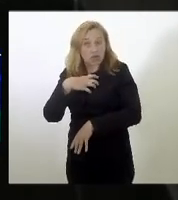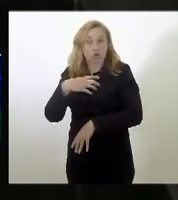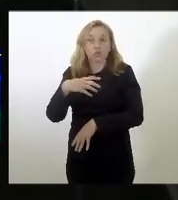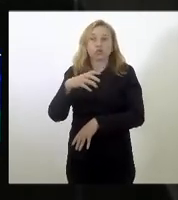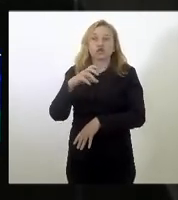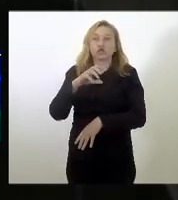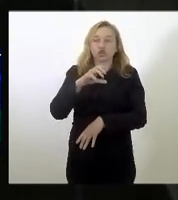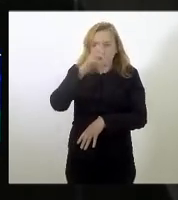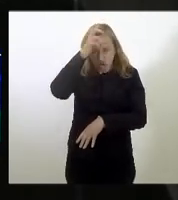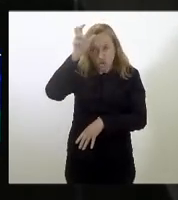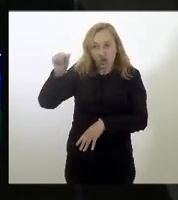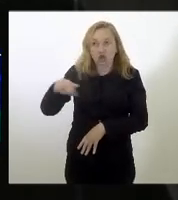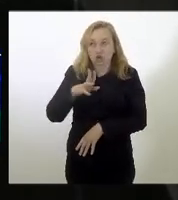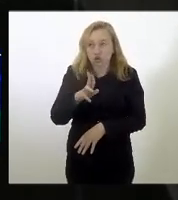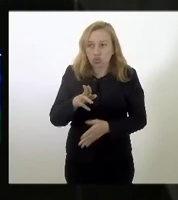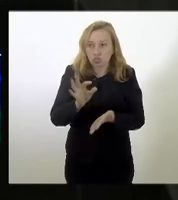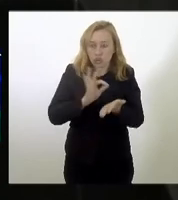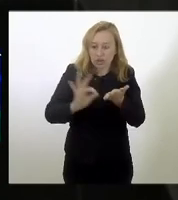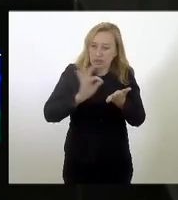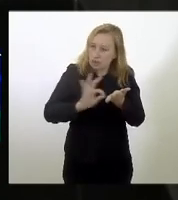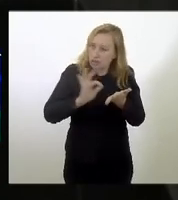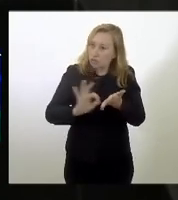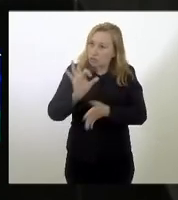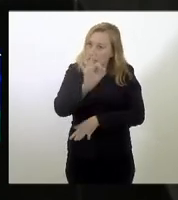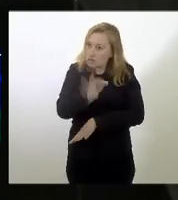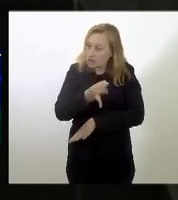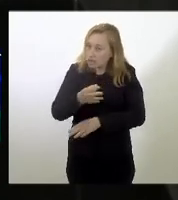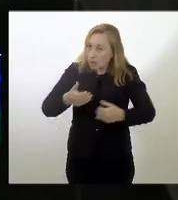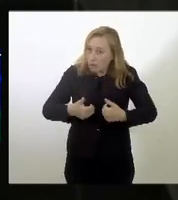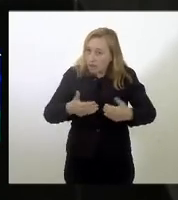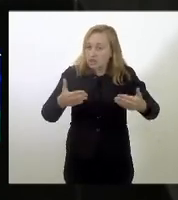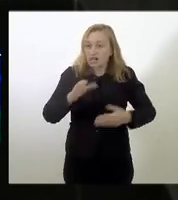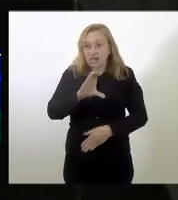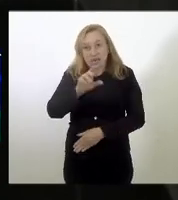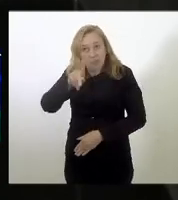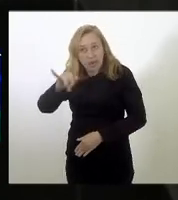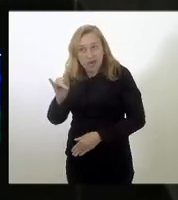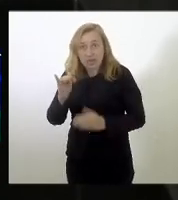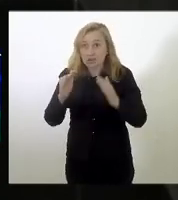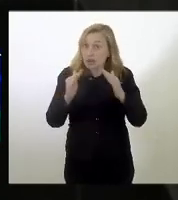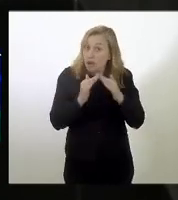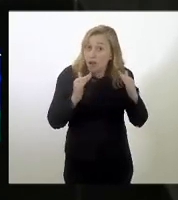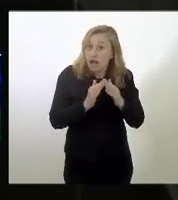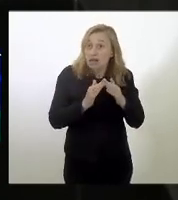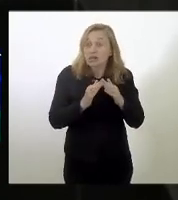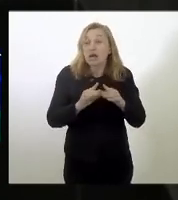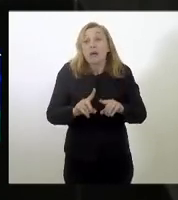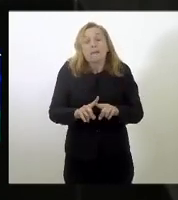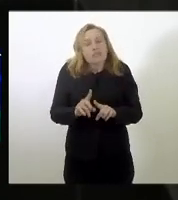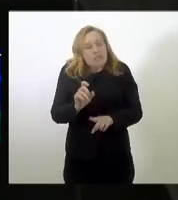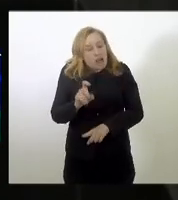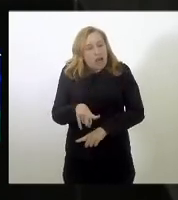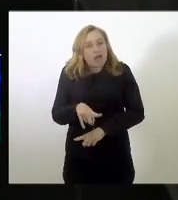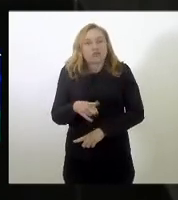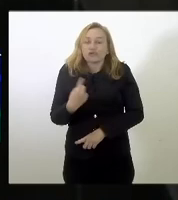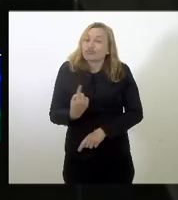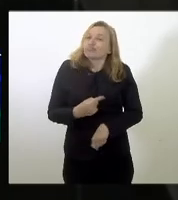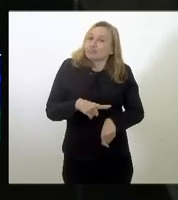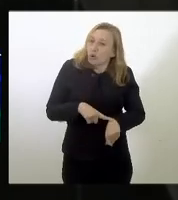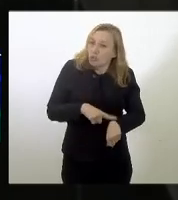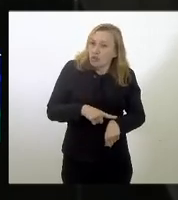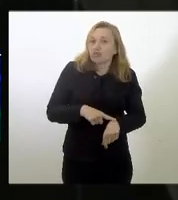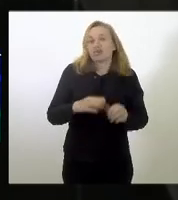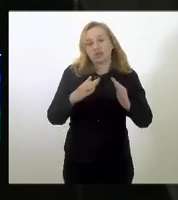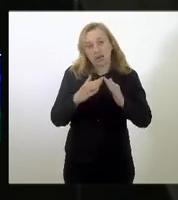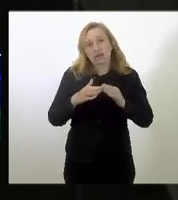assinaturas necessárias para a abertura da CPI nesta casa, mas é isso, a gente está num momento que essa casa